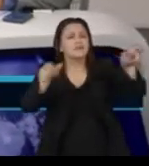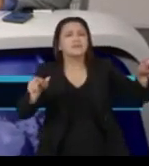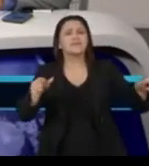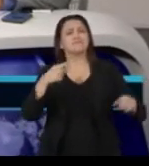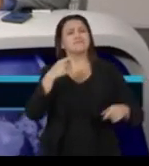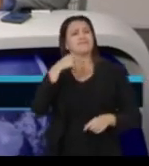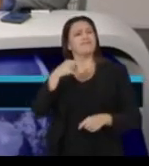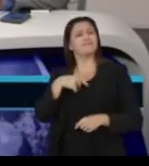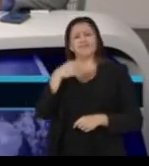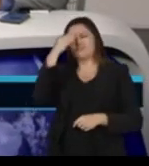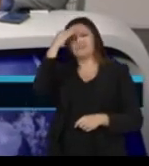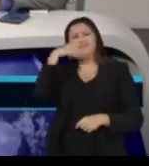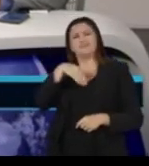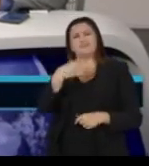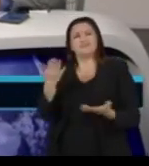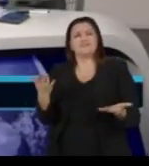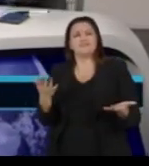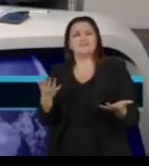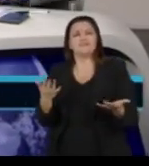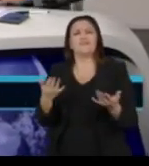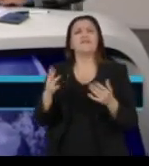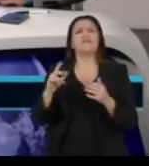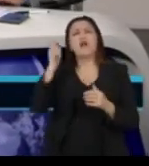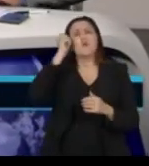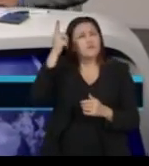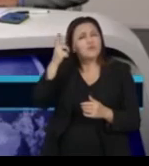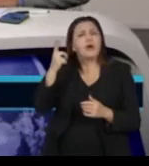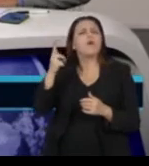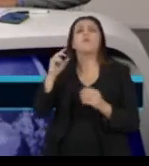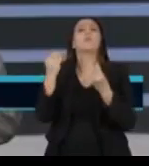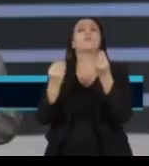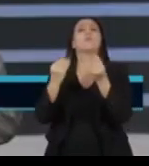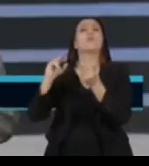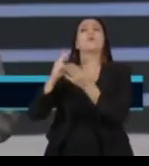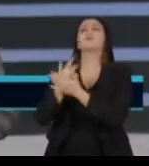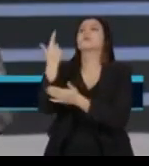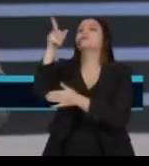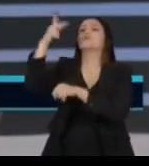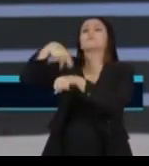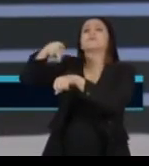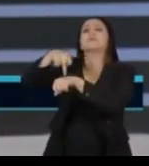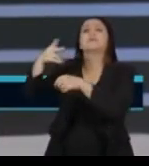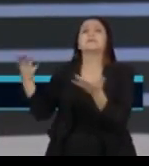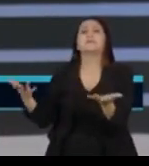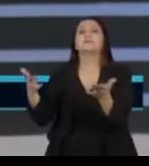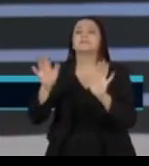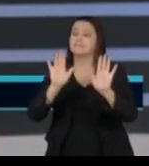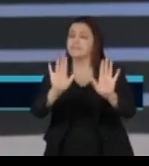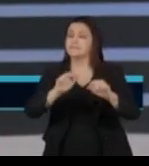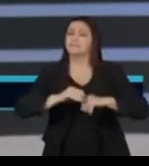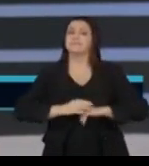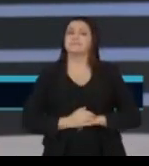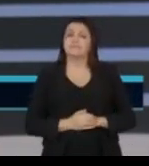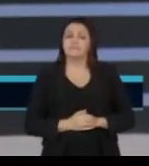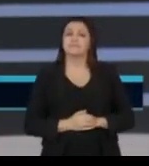isso. Tem uma questão cultural aqui? Como é que acontece nos outros países? Eu acho que tem um problema sério